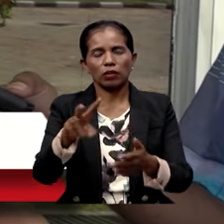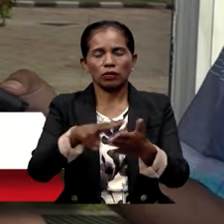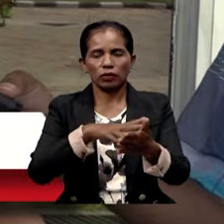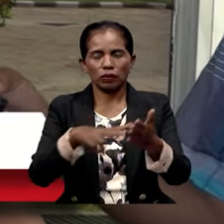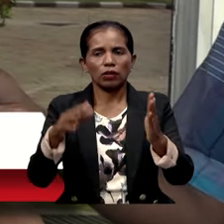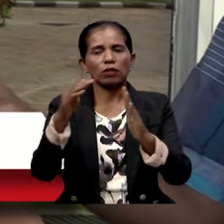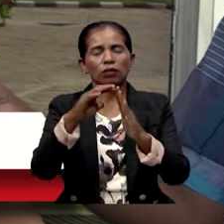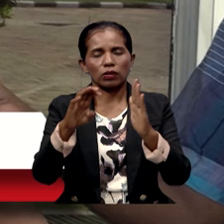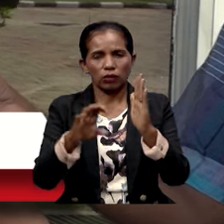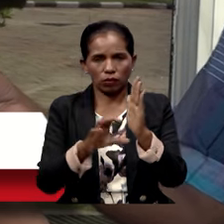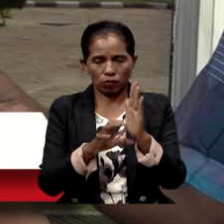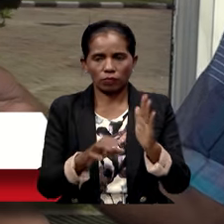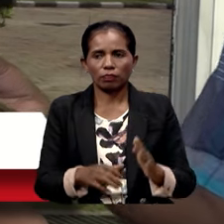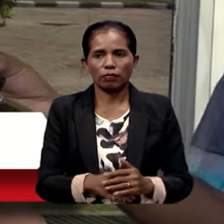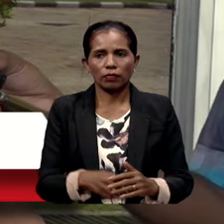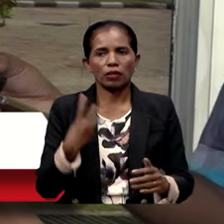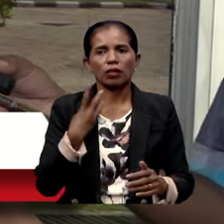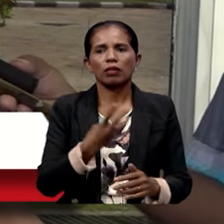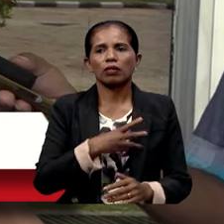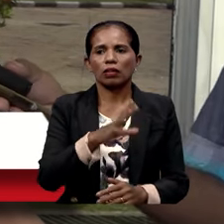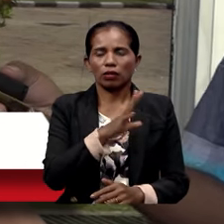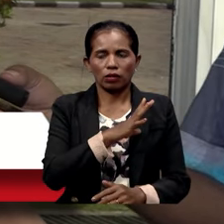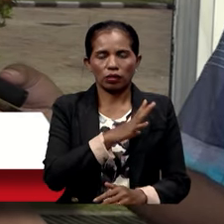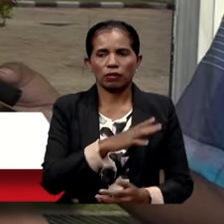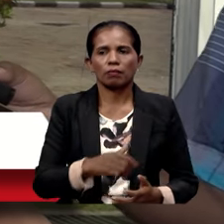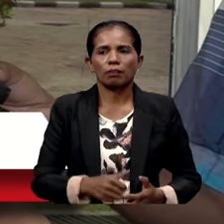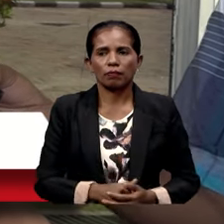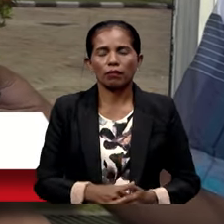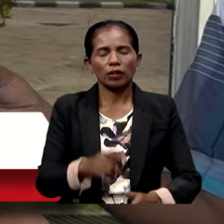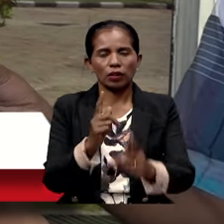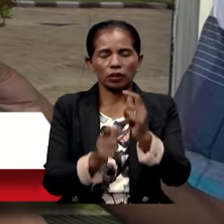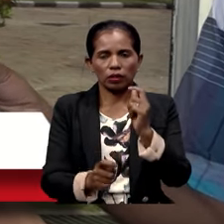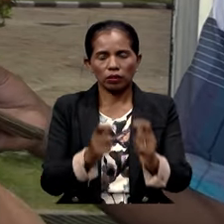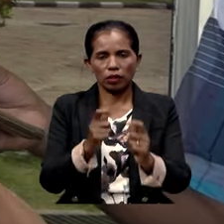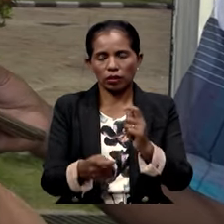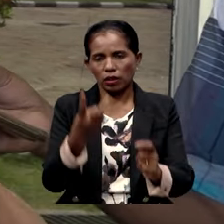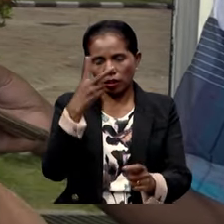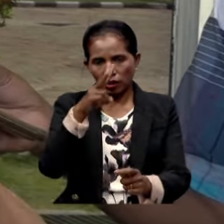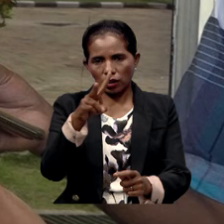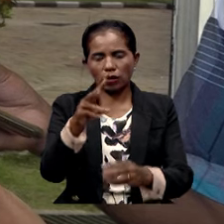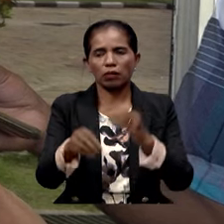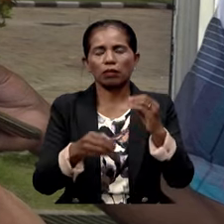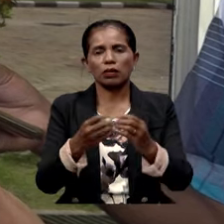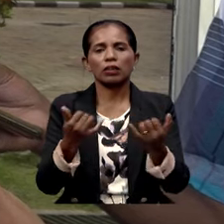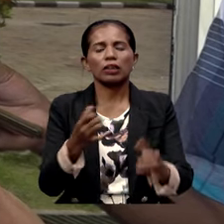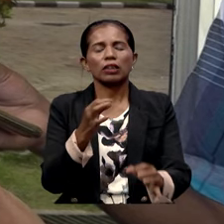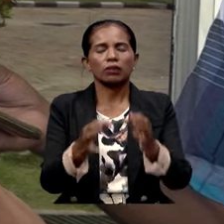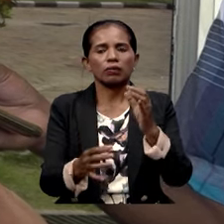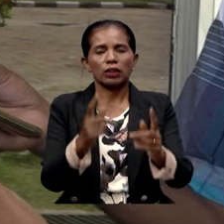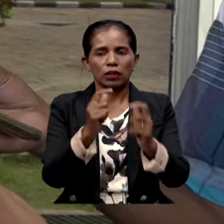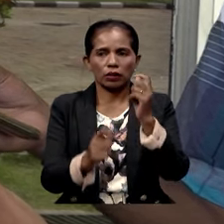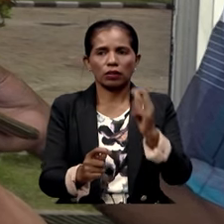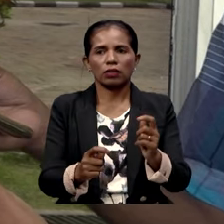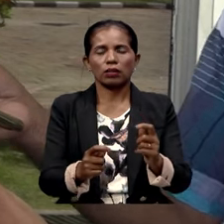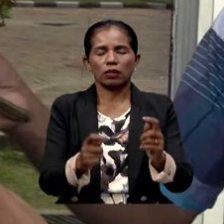Constituição. Devido a isso, o tribunal em minha opinião, se o tribunal concorda com a